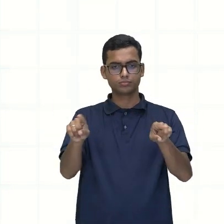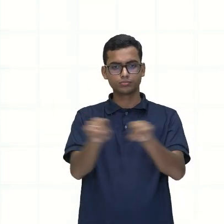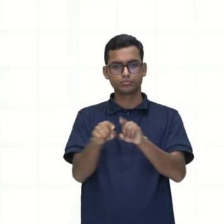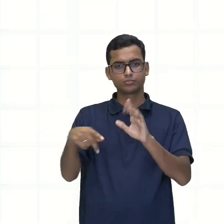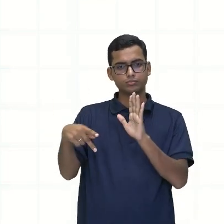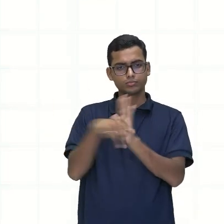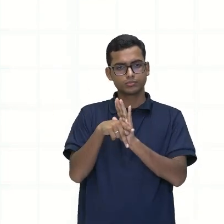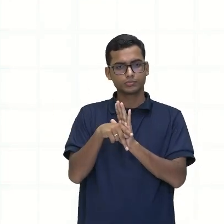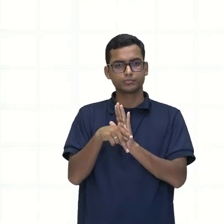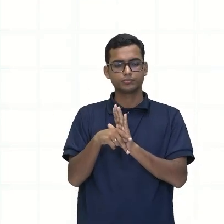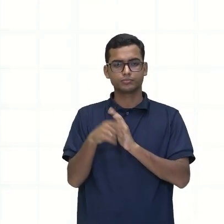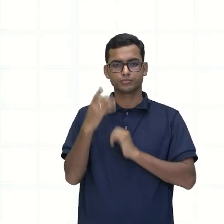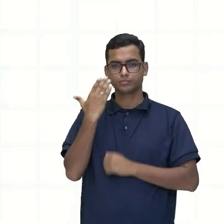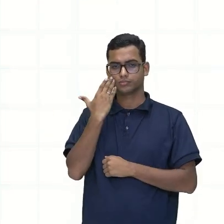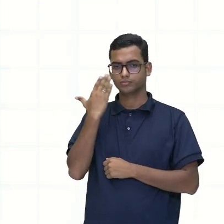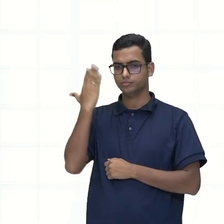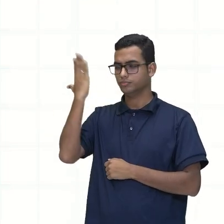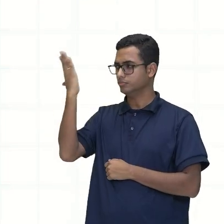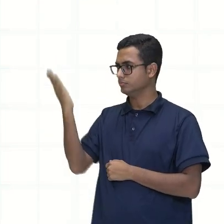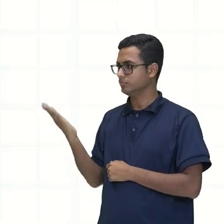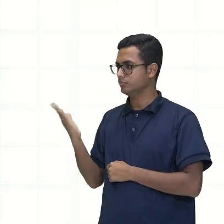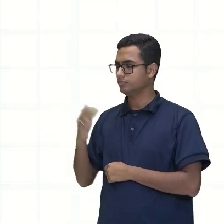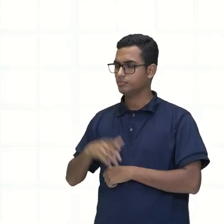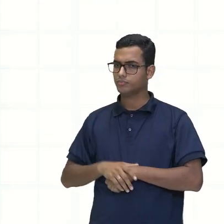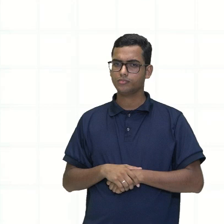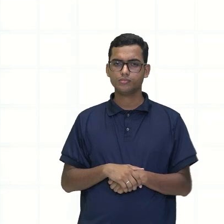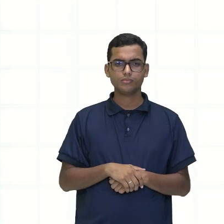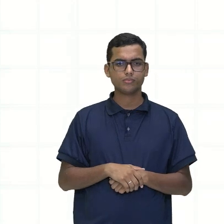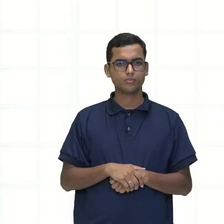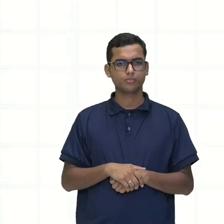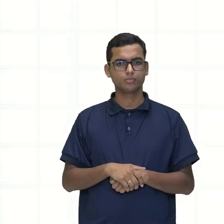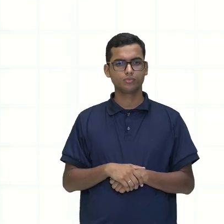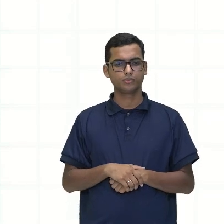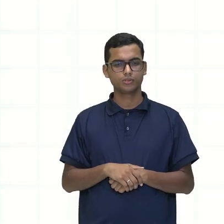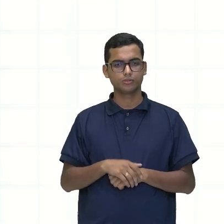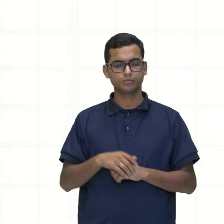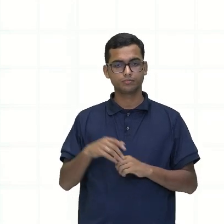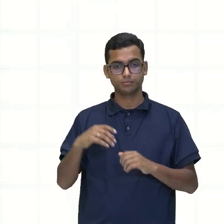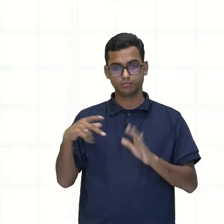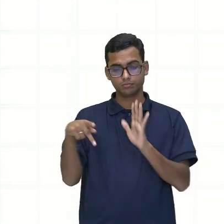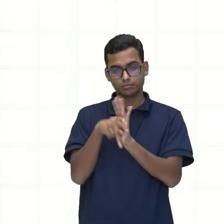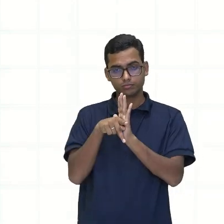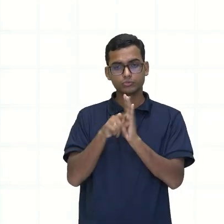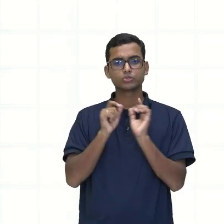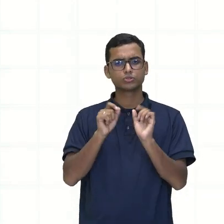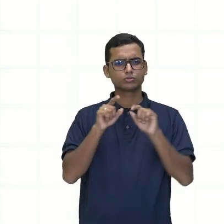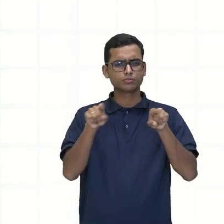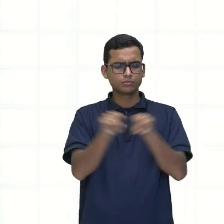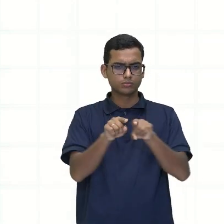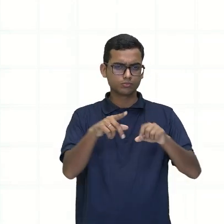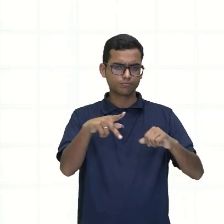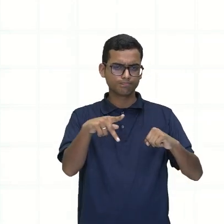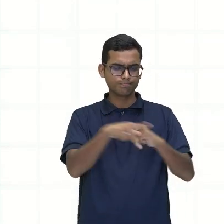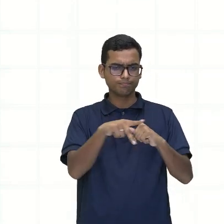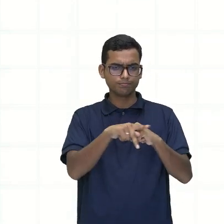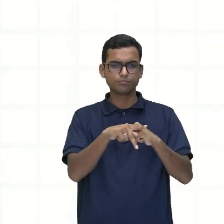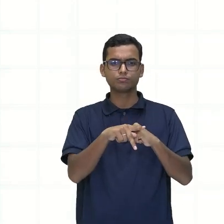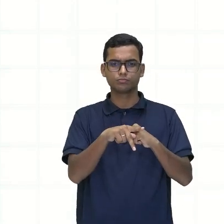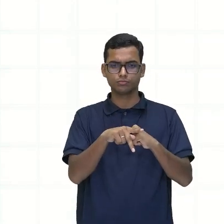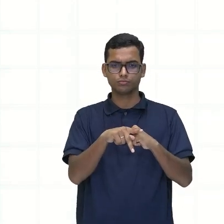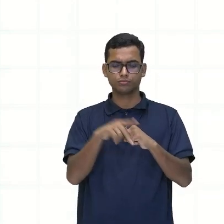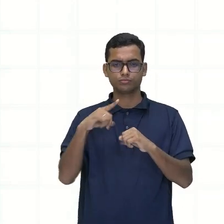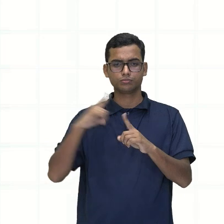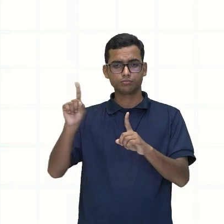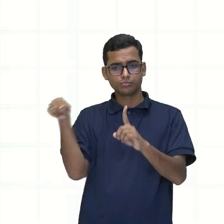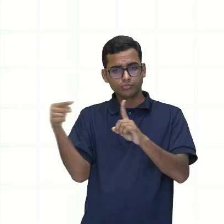you e them. Esses são os pronomes com função, né, de